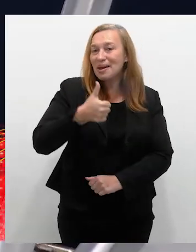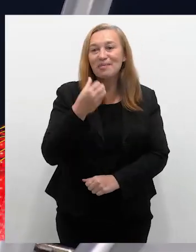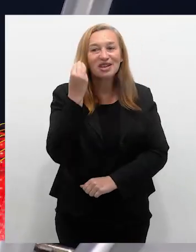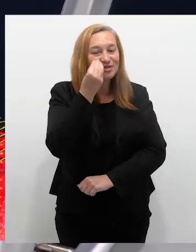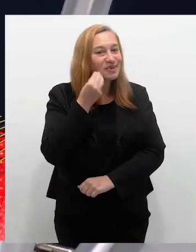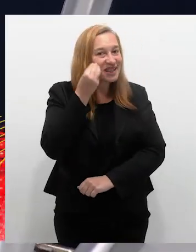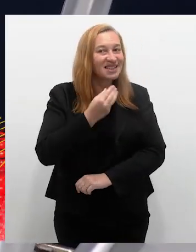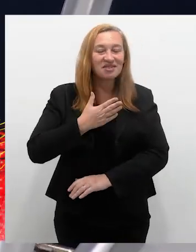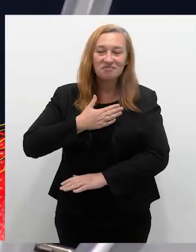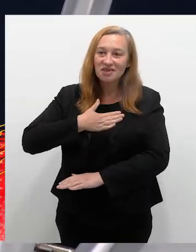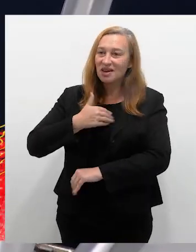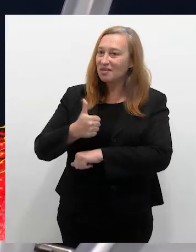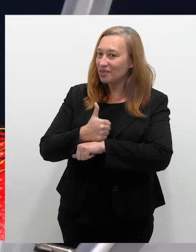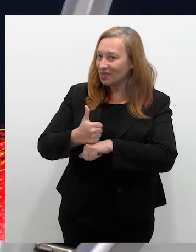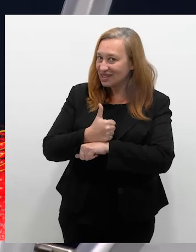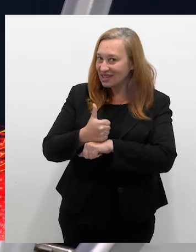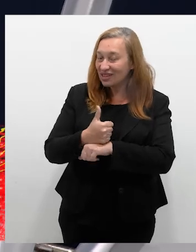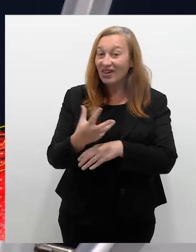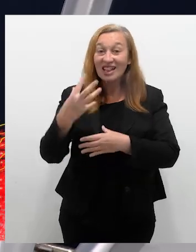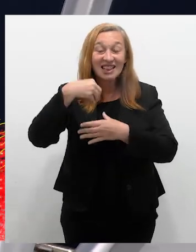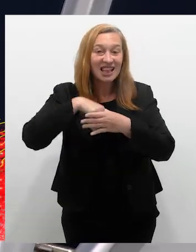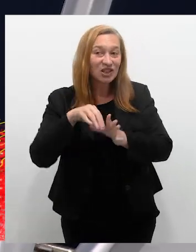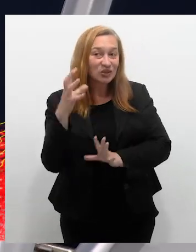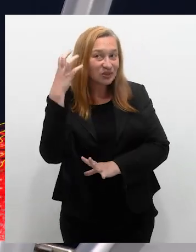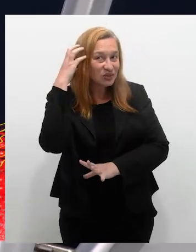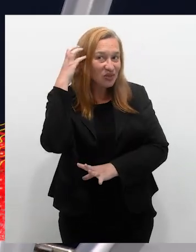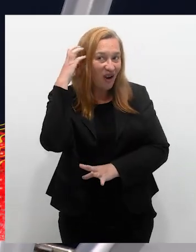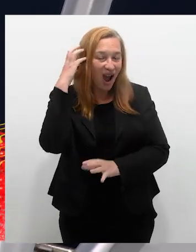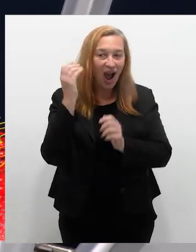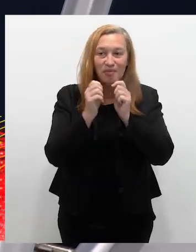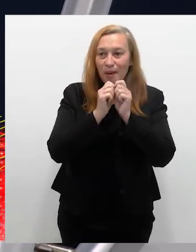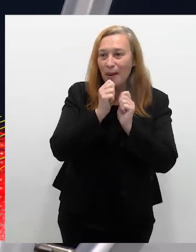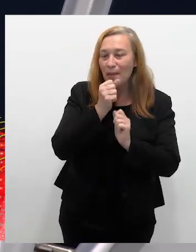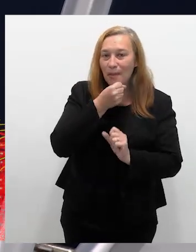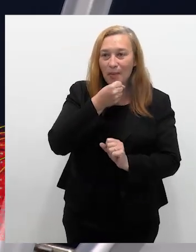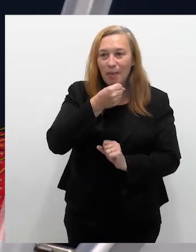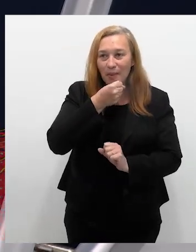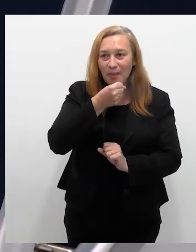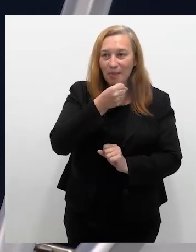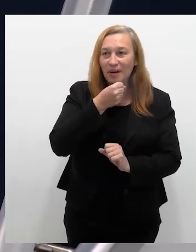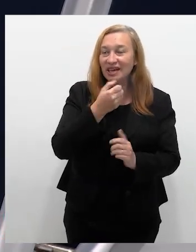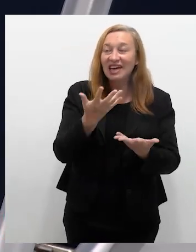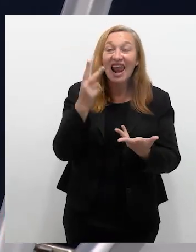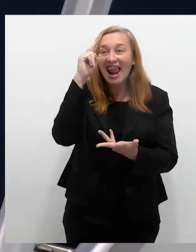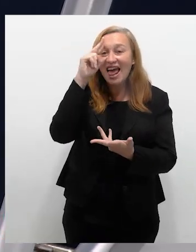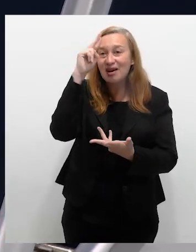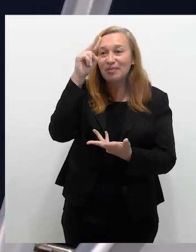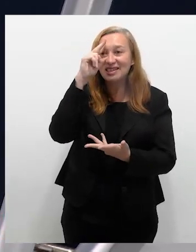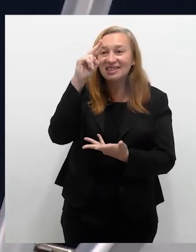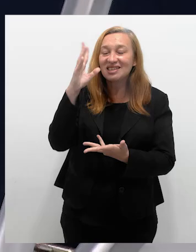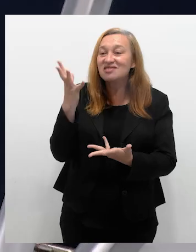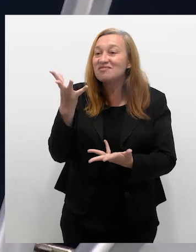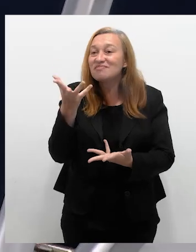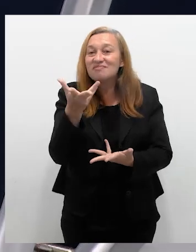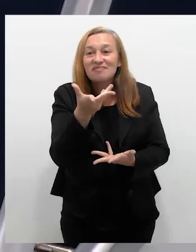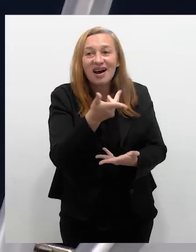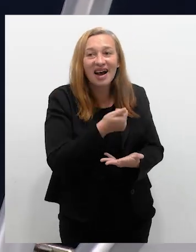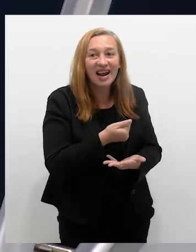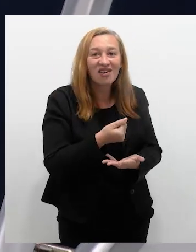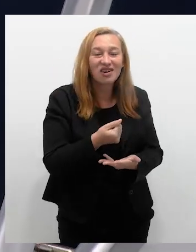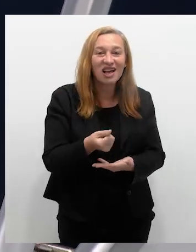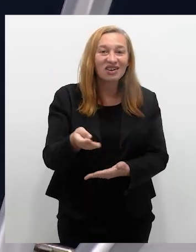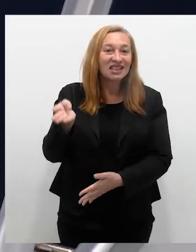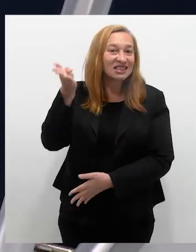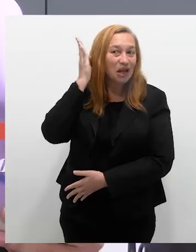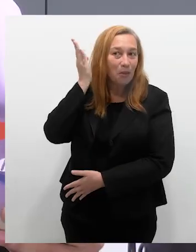primeira experiência profissional dentro de uma rádio, microfone, estúdio, então isso me remete a lembranças maravilhosas de Você tá em